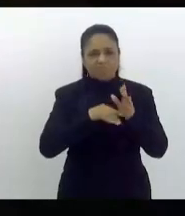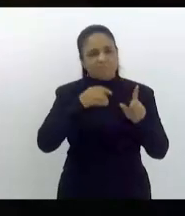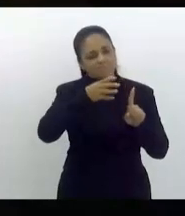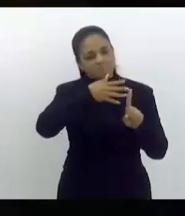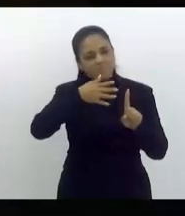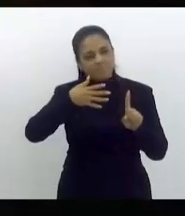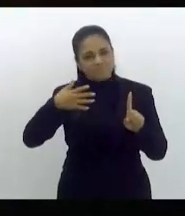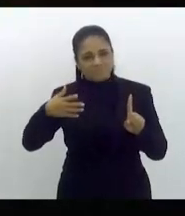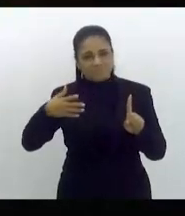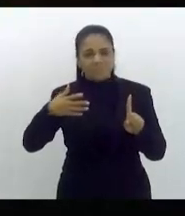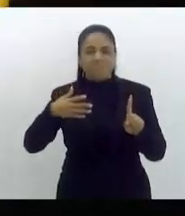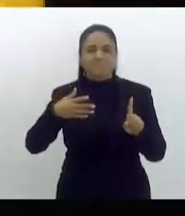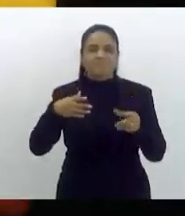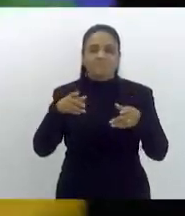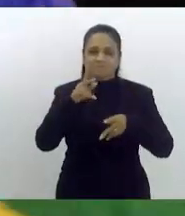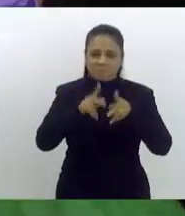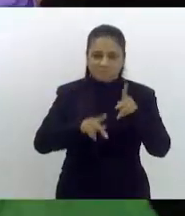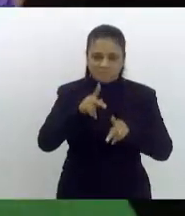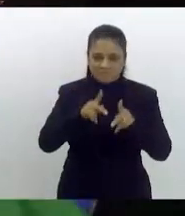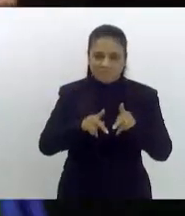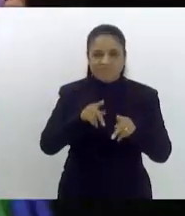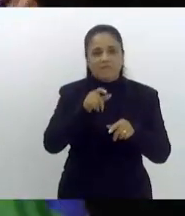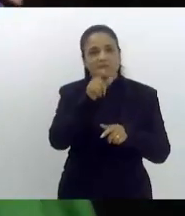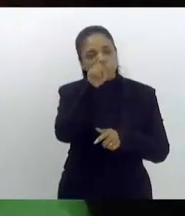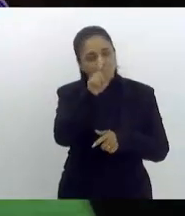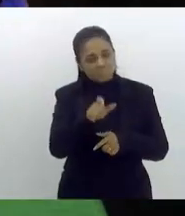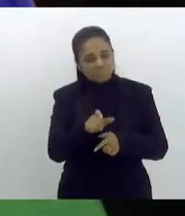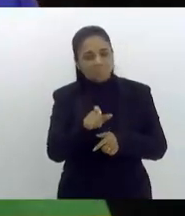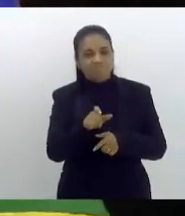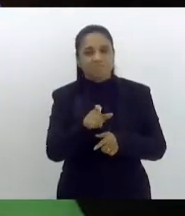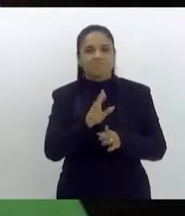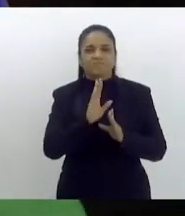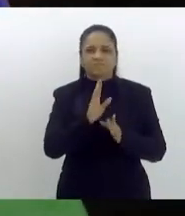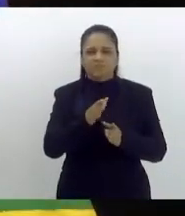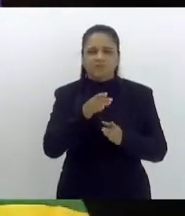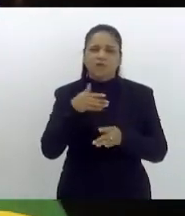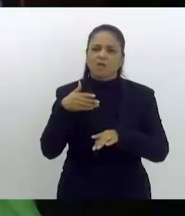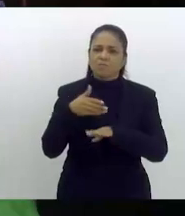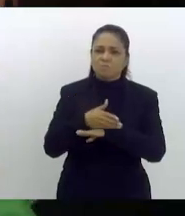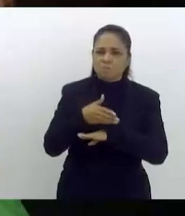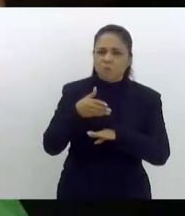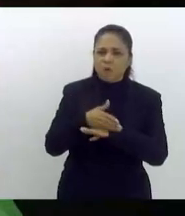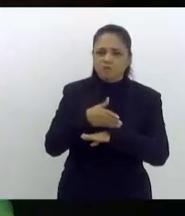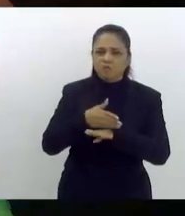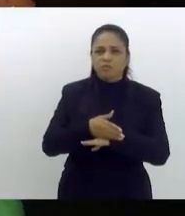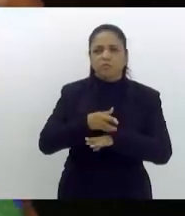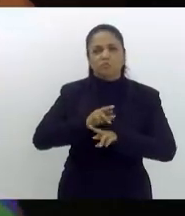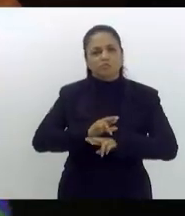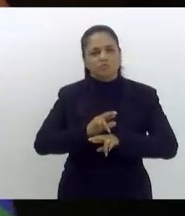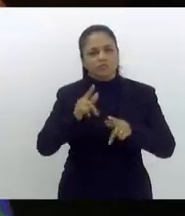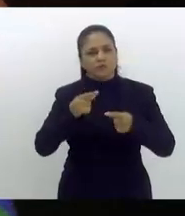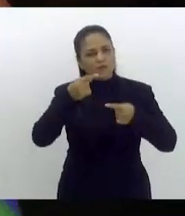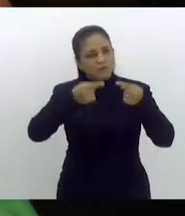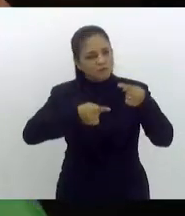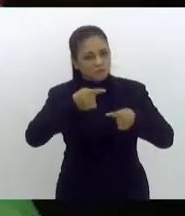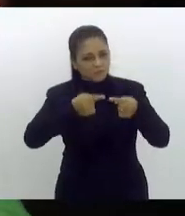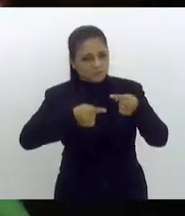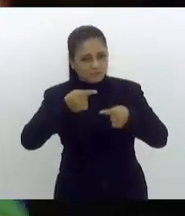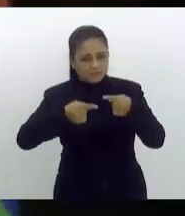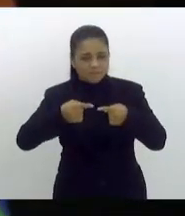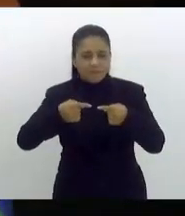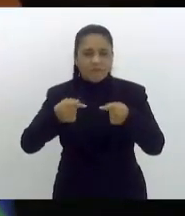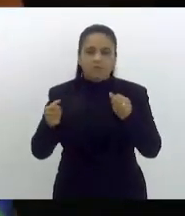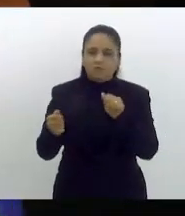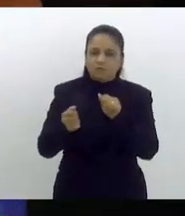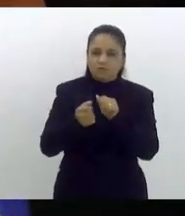lgbtqia+ e inclusive vossa excelência já pode participar aqui de diferentes debates conosco